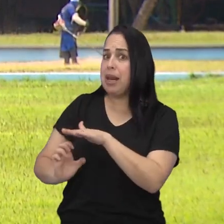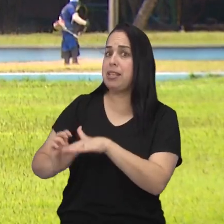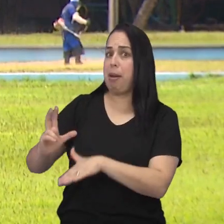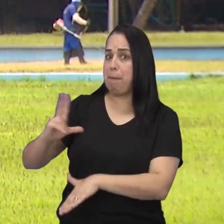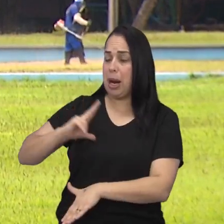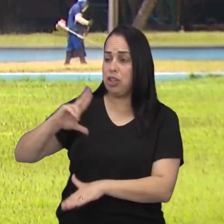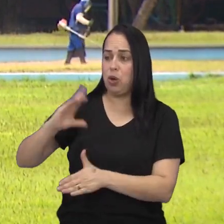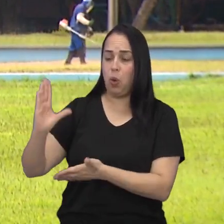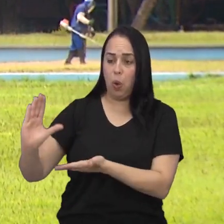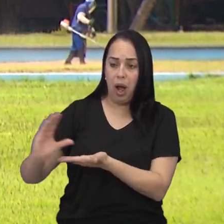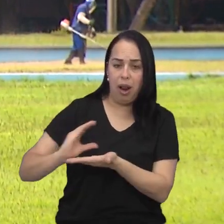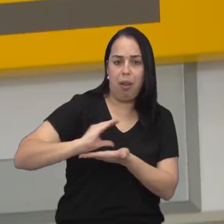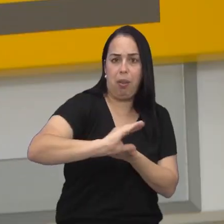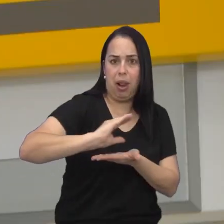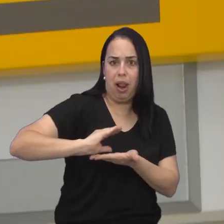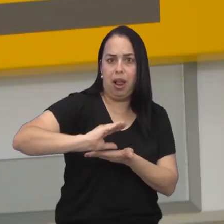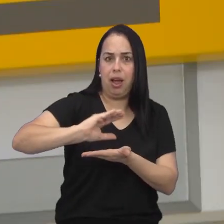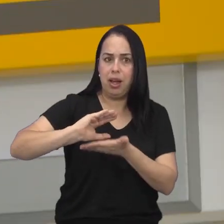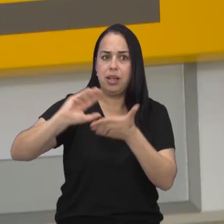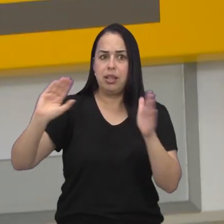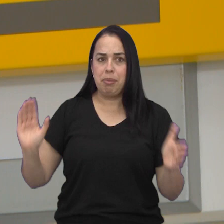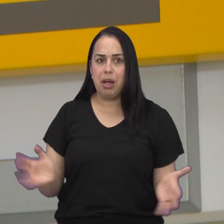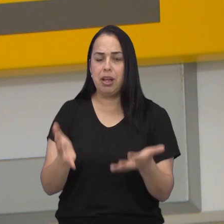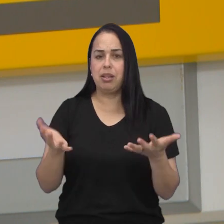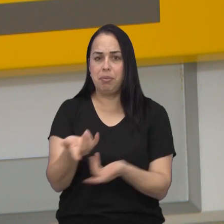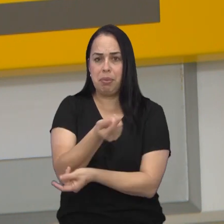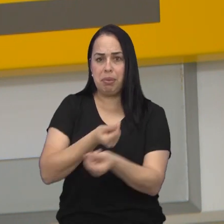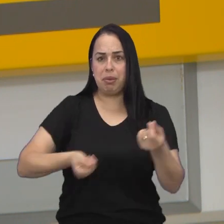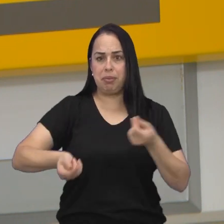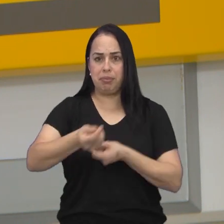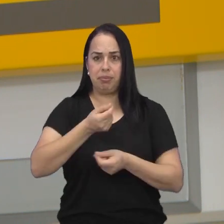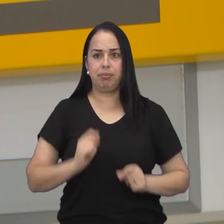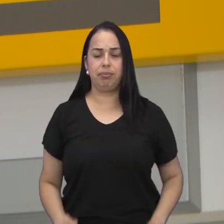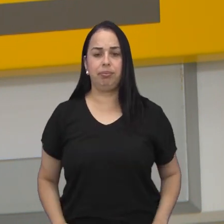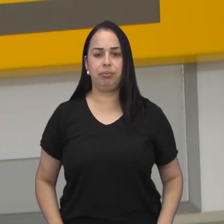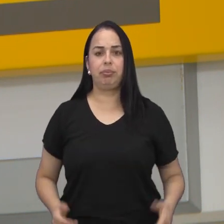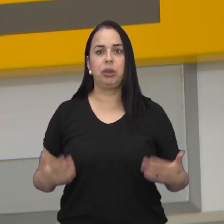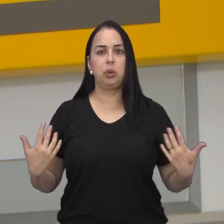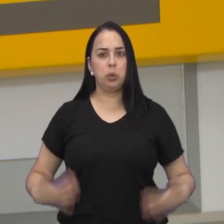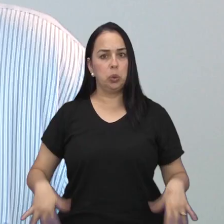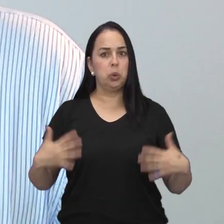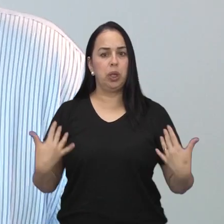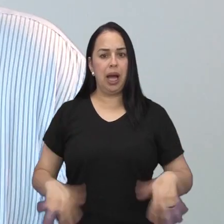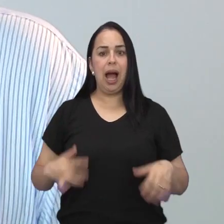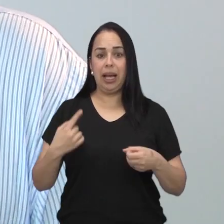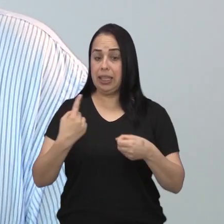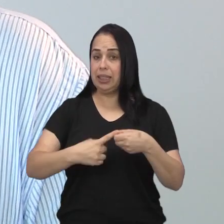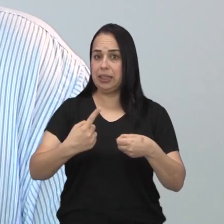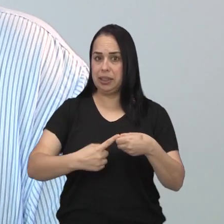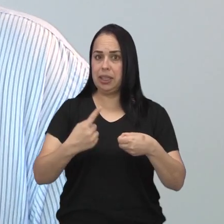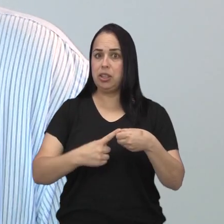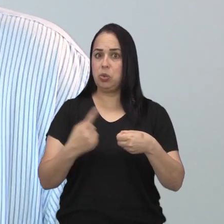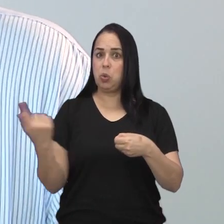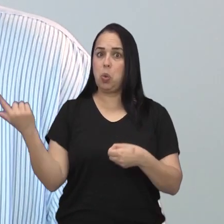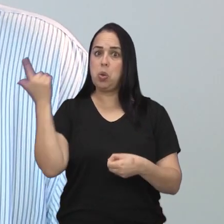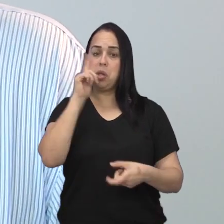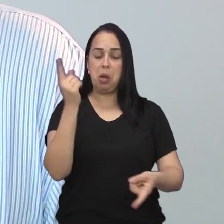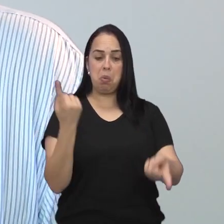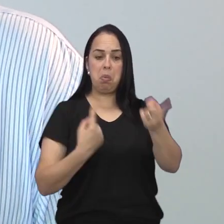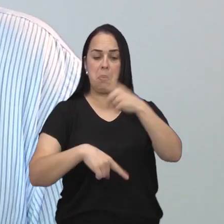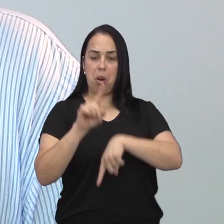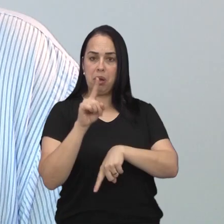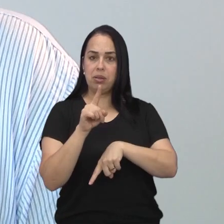recursos da iniciativa privada e fomentar o desenvolvimento econômico da cidade. A cidade ganha muito com esse tipo de